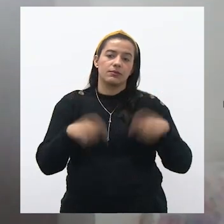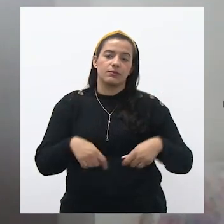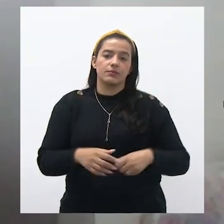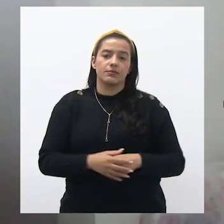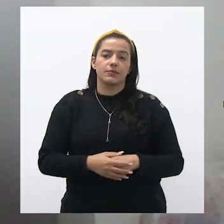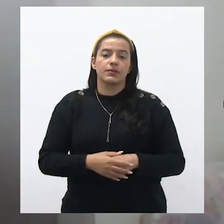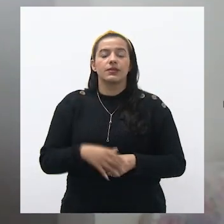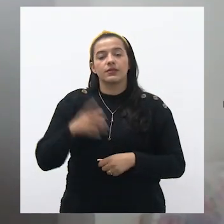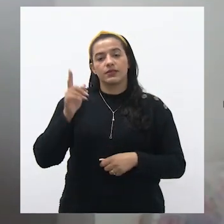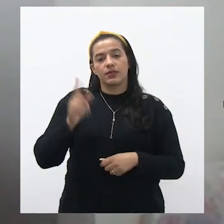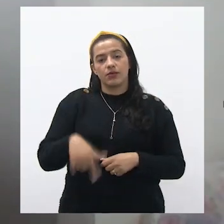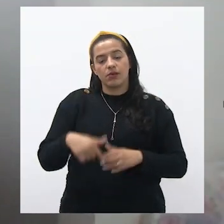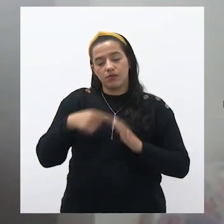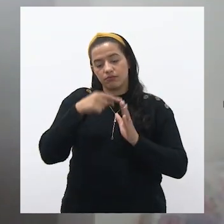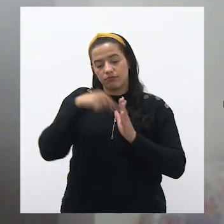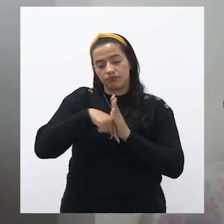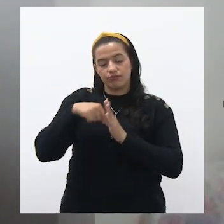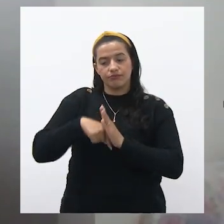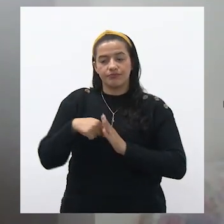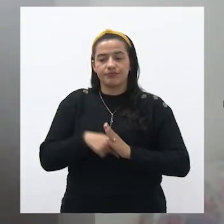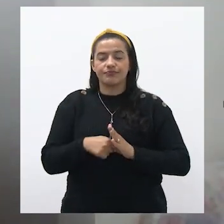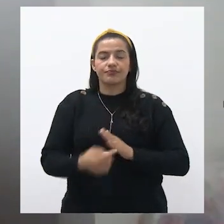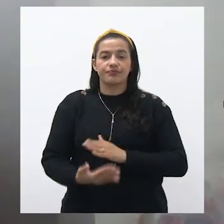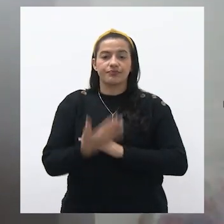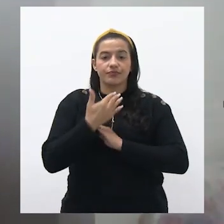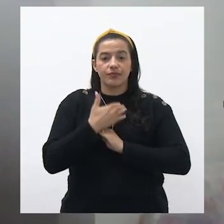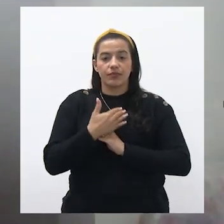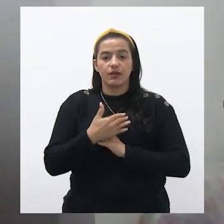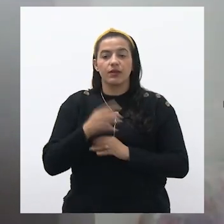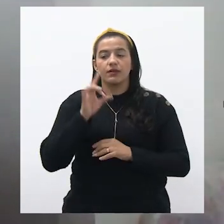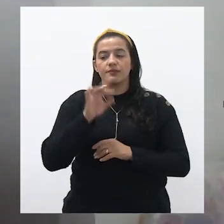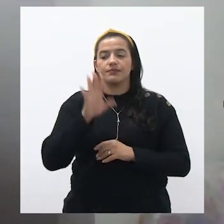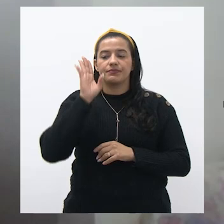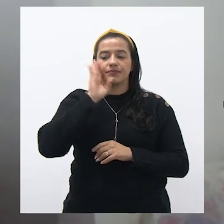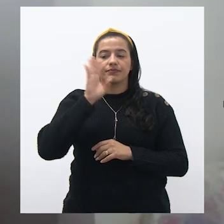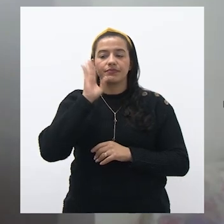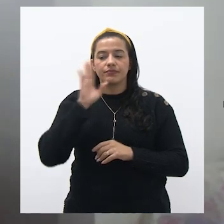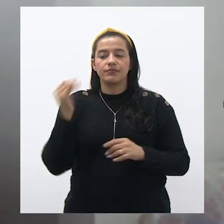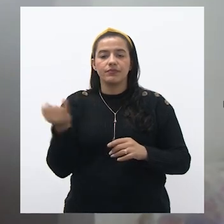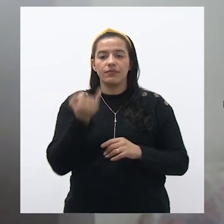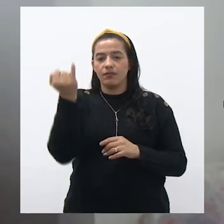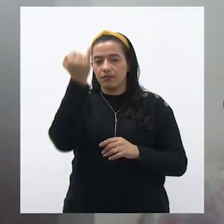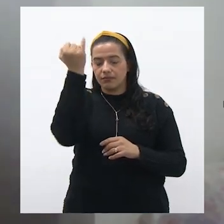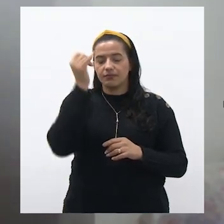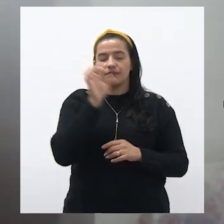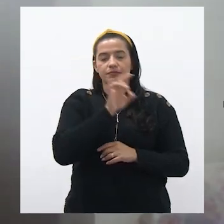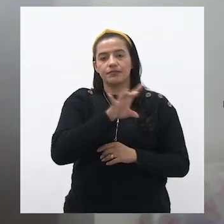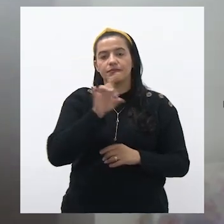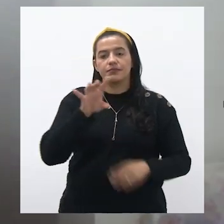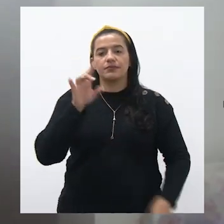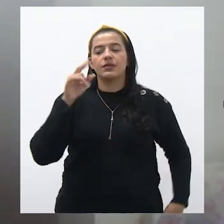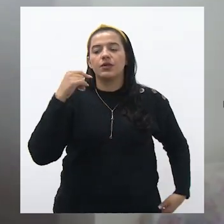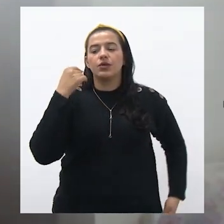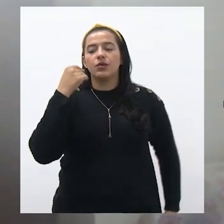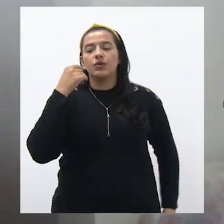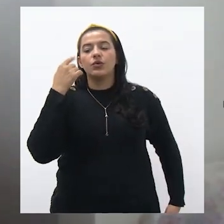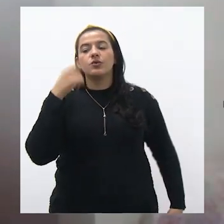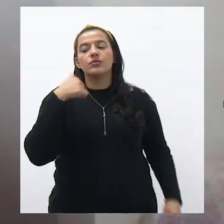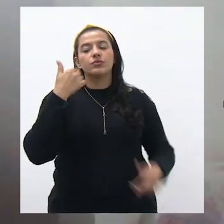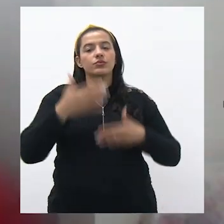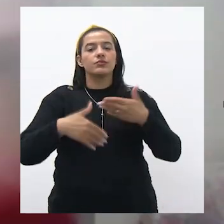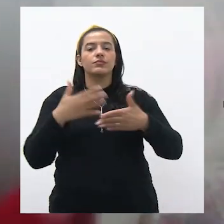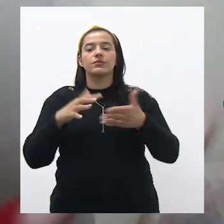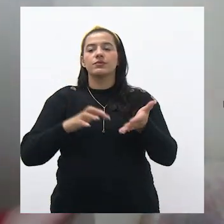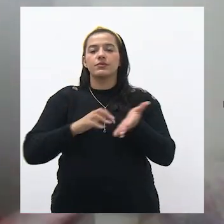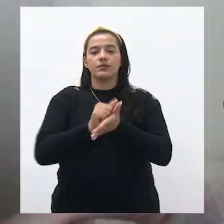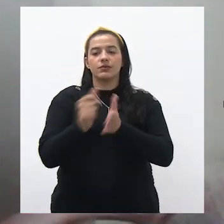é um processo de autoconhecimento e que é super válido e importante que nos próximos preenchimentos, talvez,